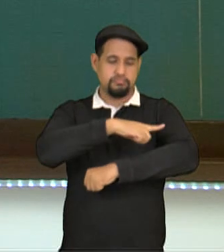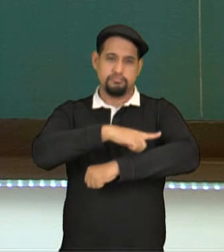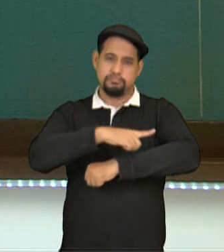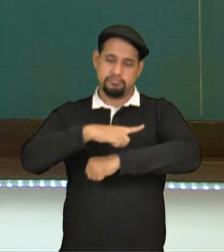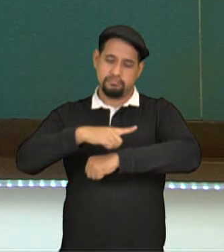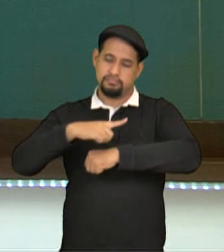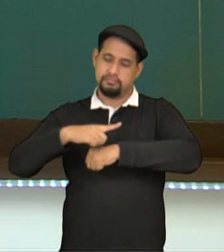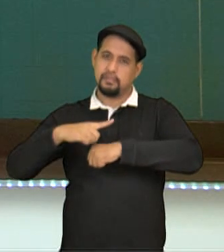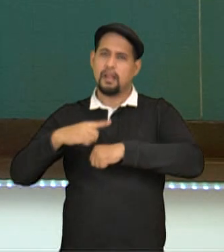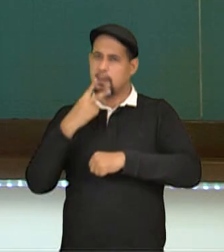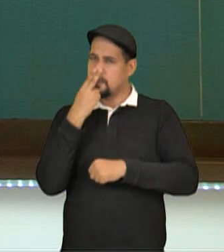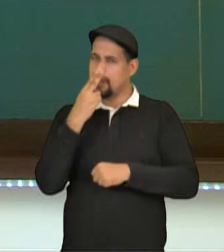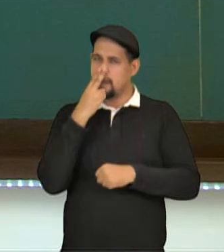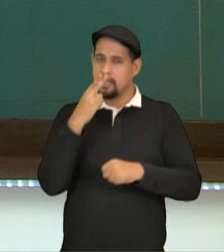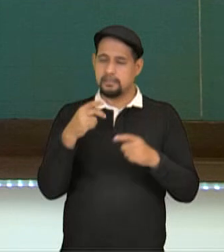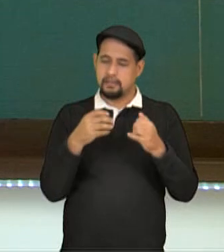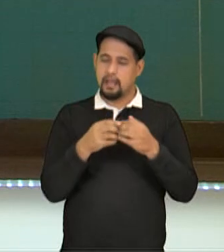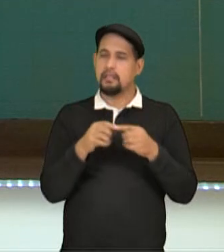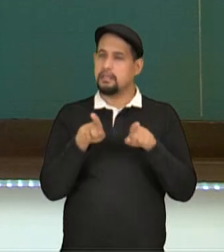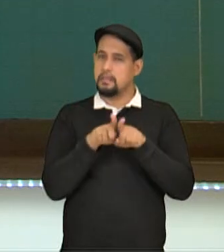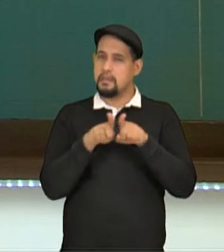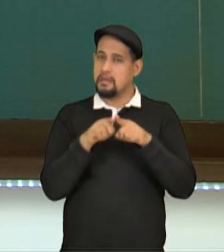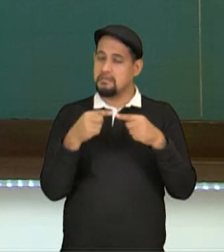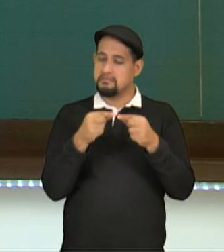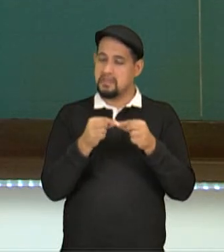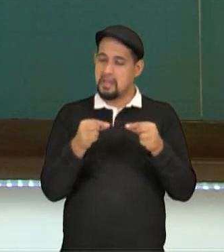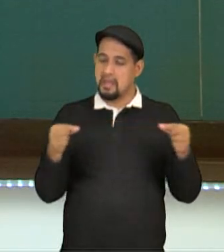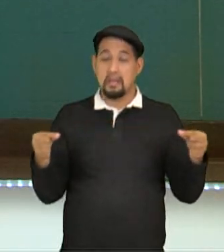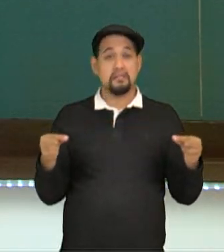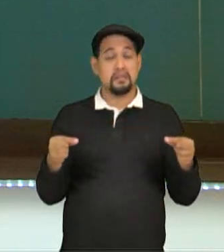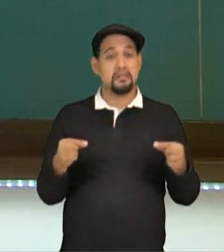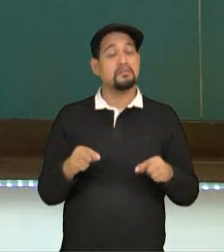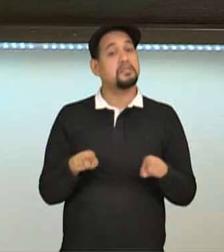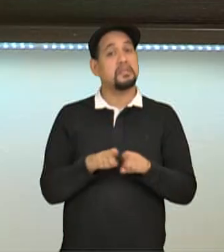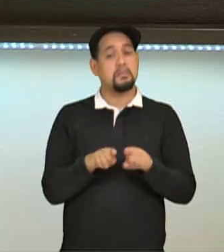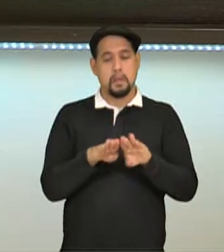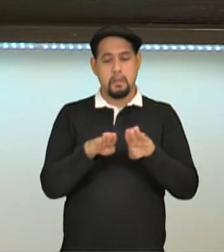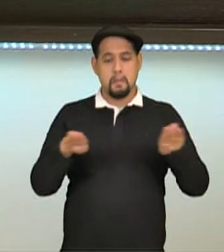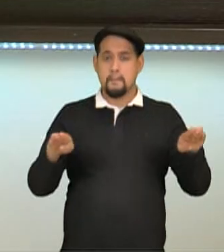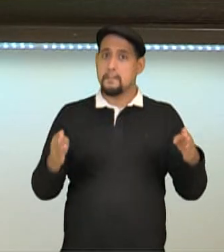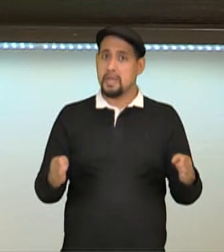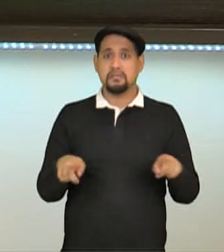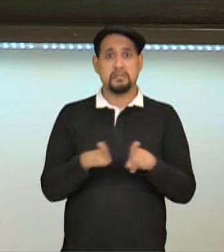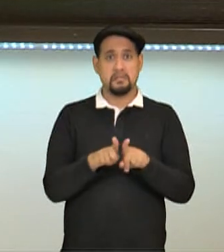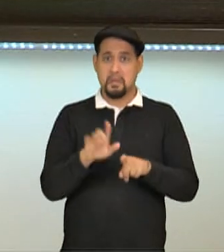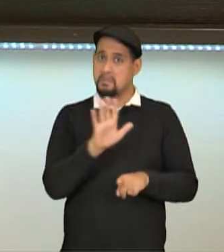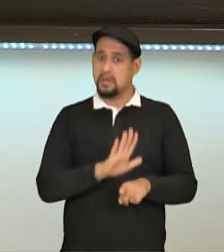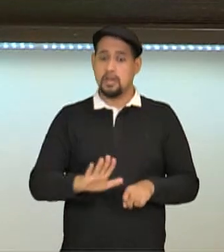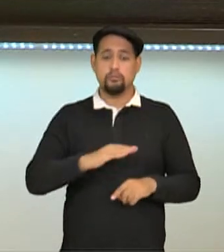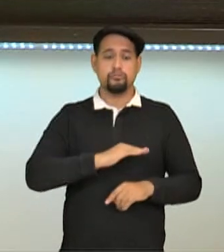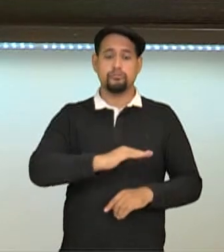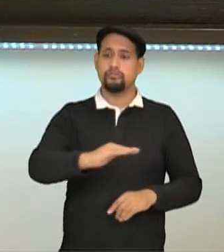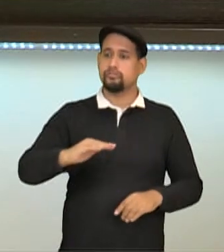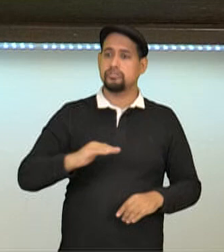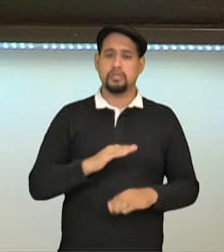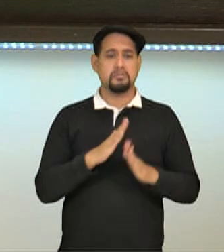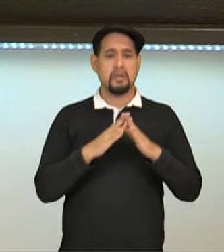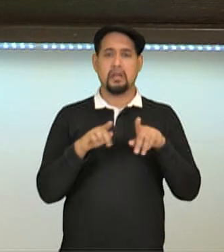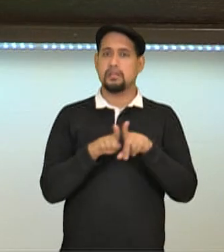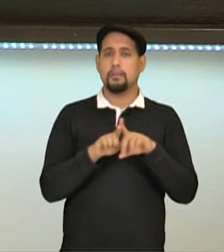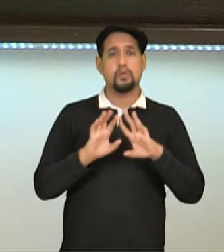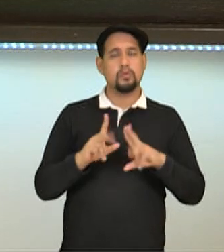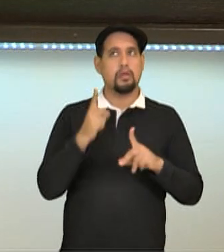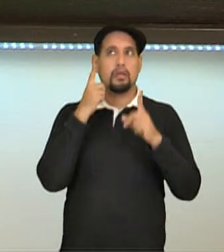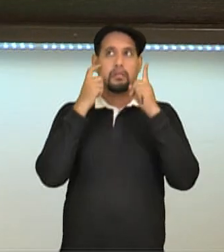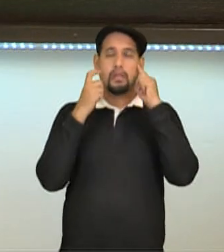ideia de reta, ela dá a ideia de reta. E o plano? Pode ser o tampo da mesa, o chão de uma sala, certo? Isso são ideias que a gente